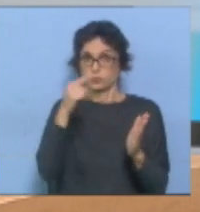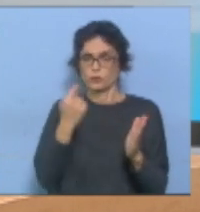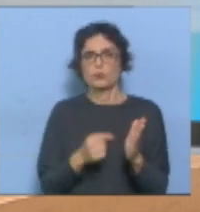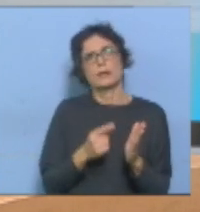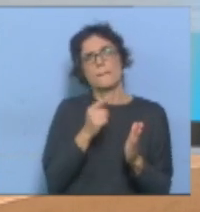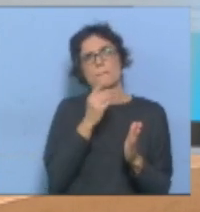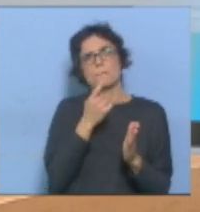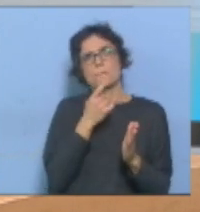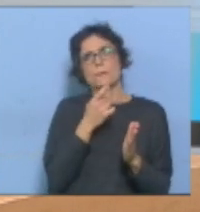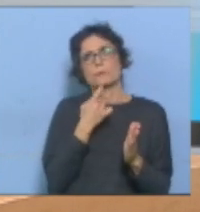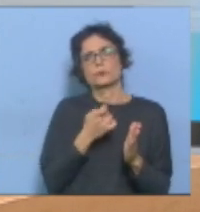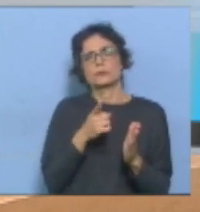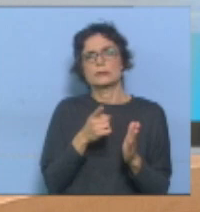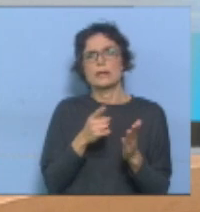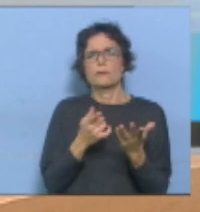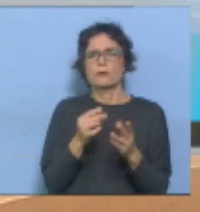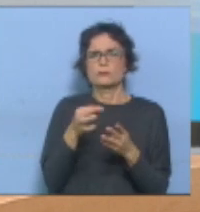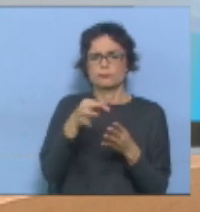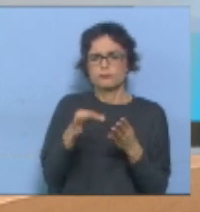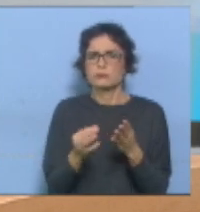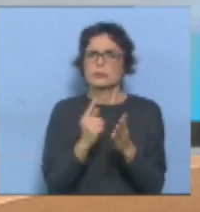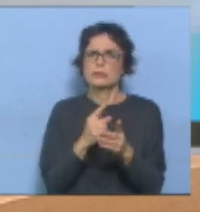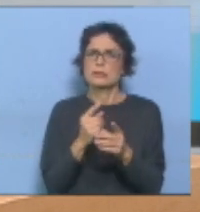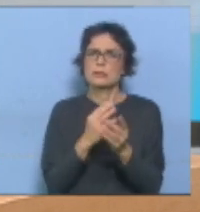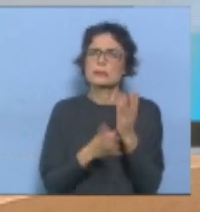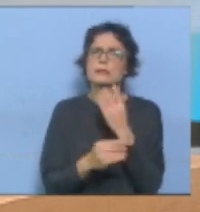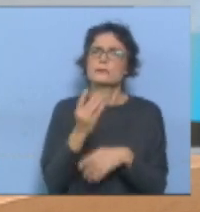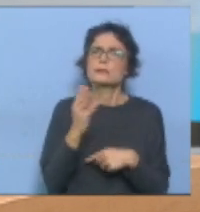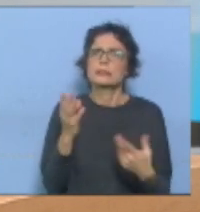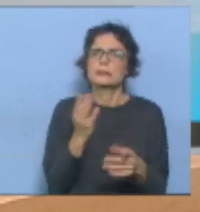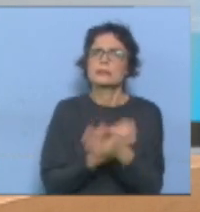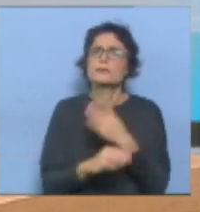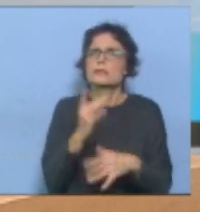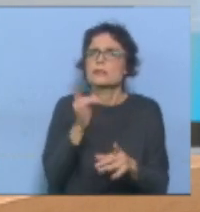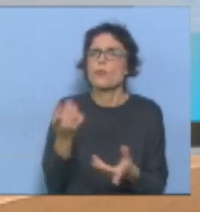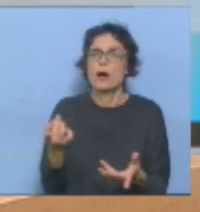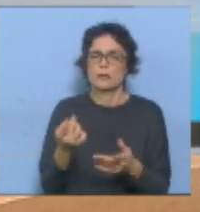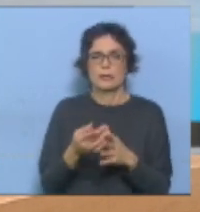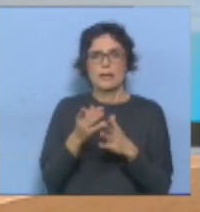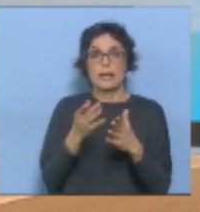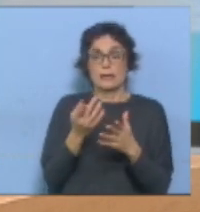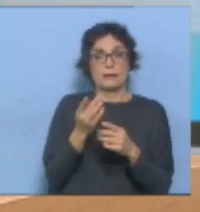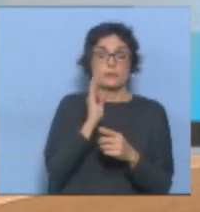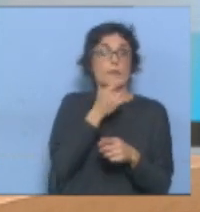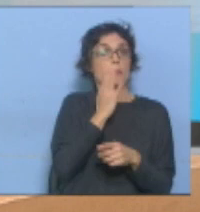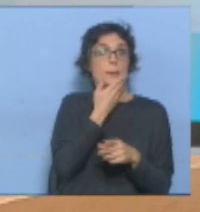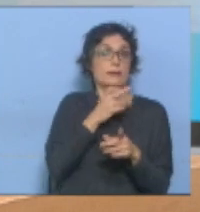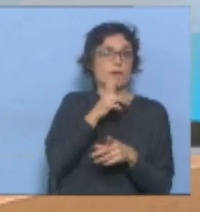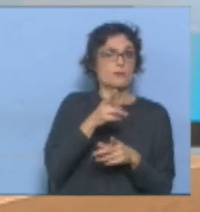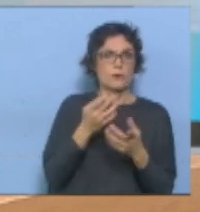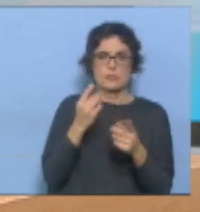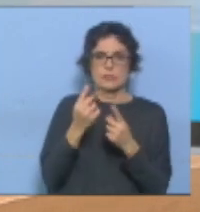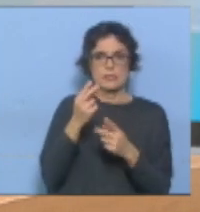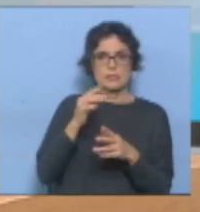deficiência e a resposta segue também um pouco o padrão do visível, a deficiência motora, depois a intelectual, depois a sensorial. É muito